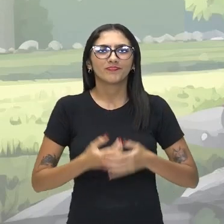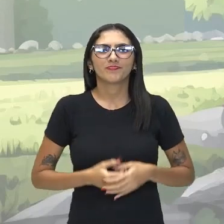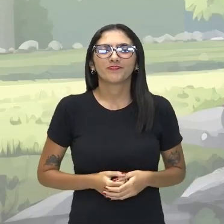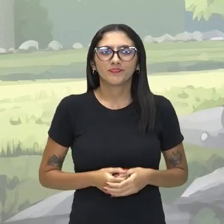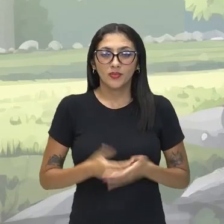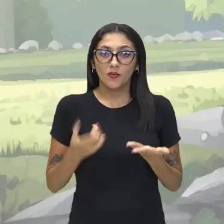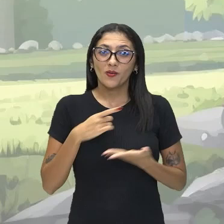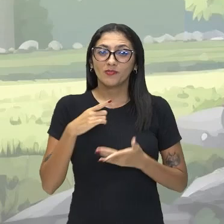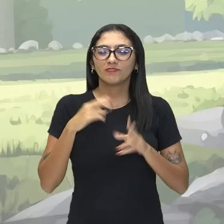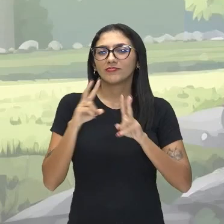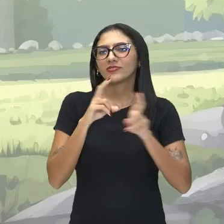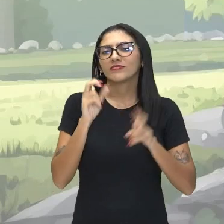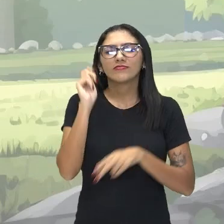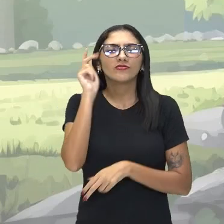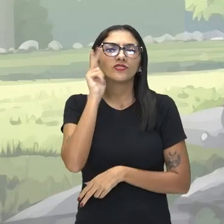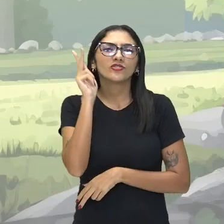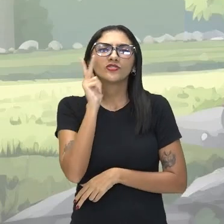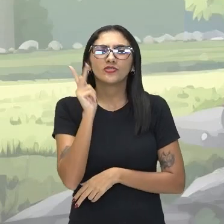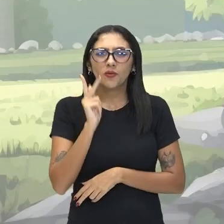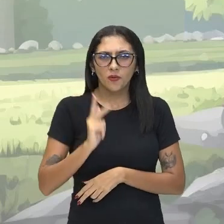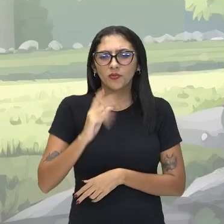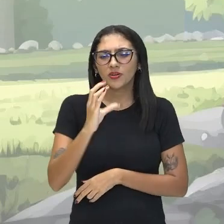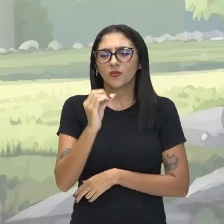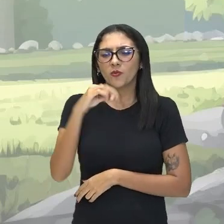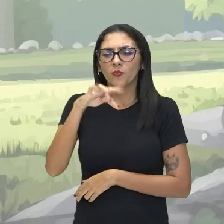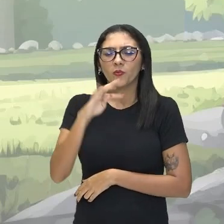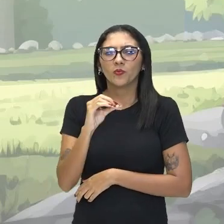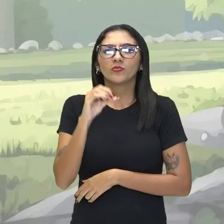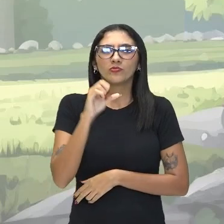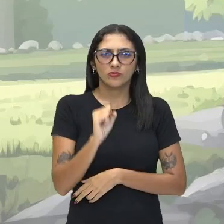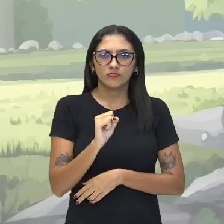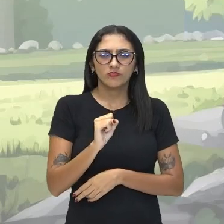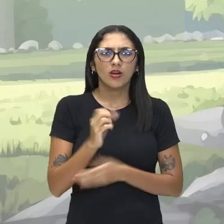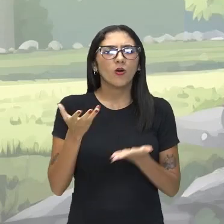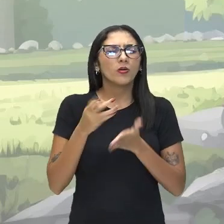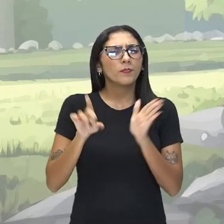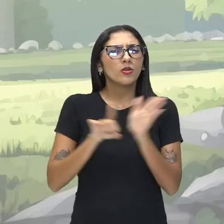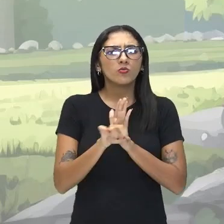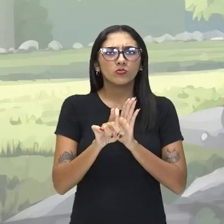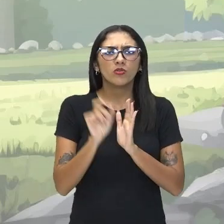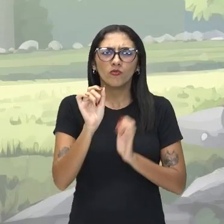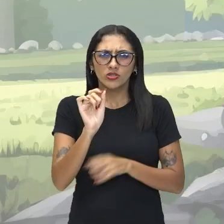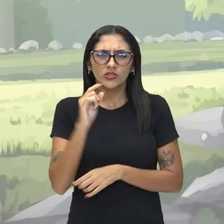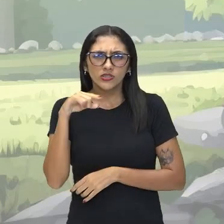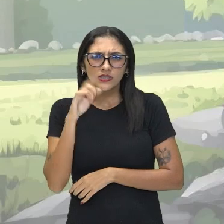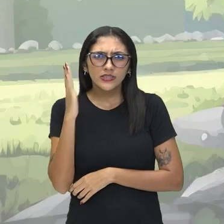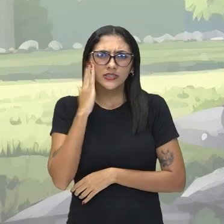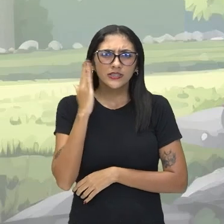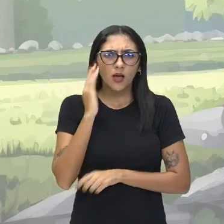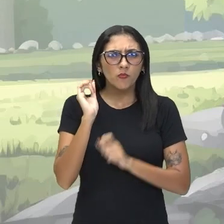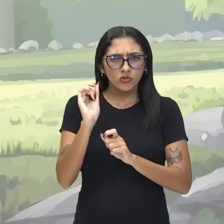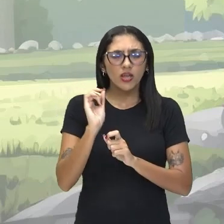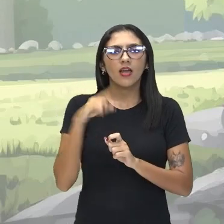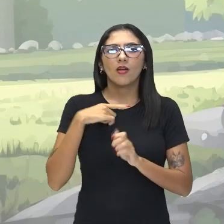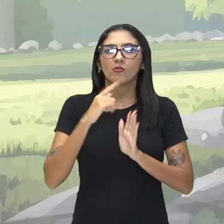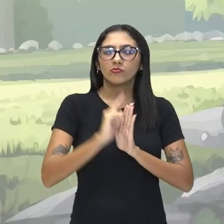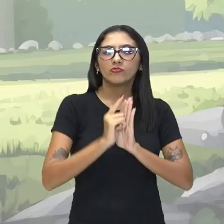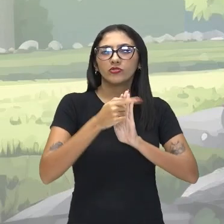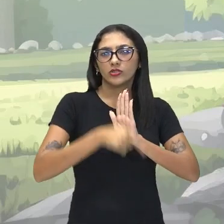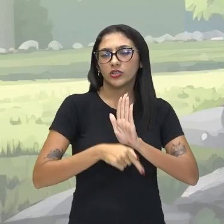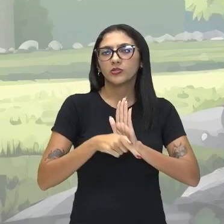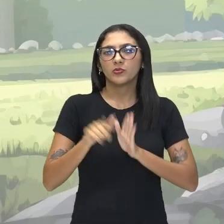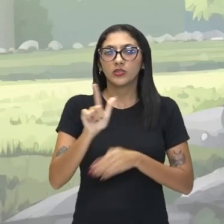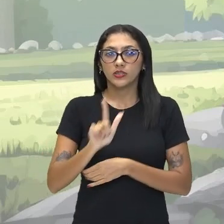dos contos, né? E aí a gente já começa com uma pergunta. O que é um conto? Conto é um gênero literário que possui